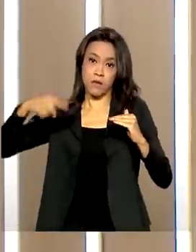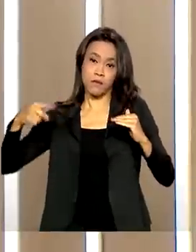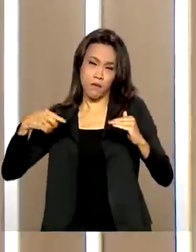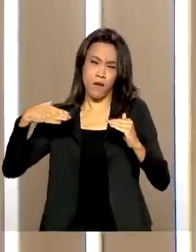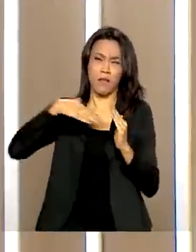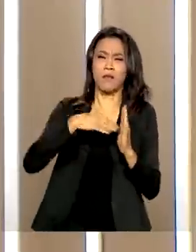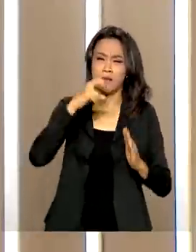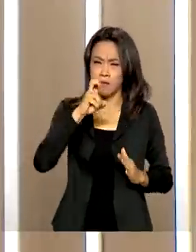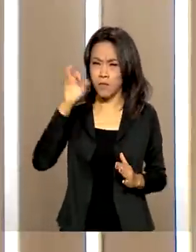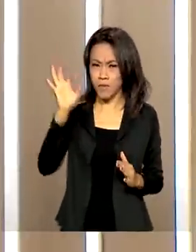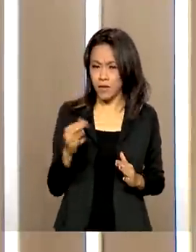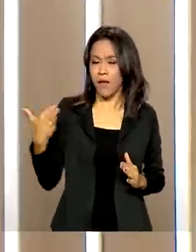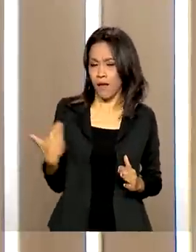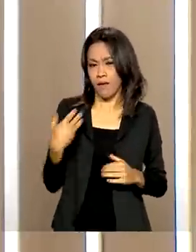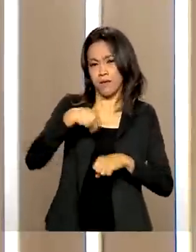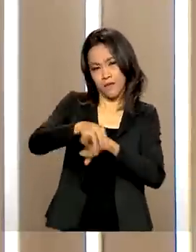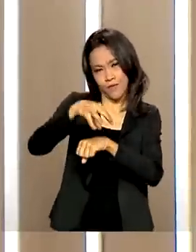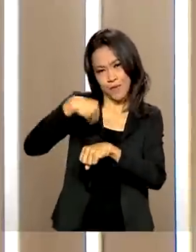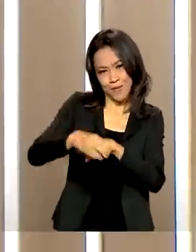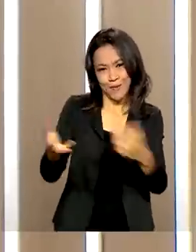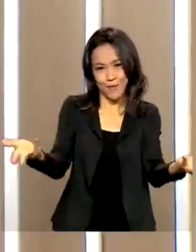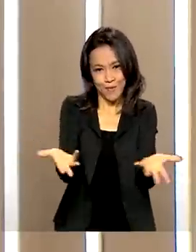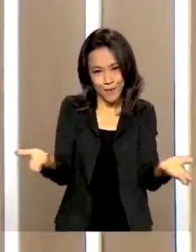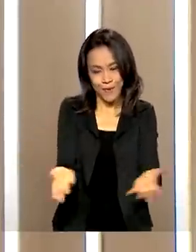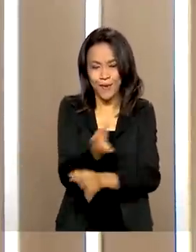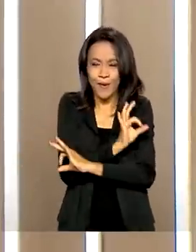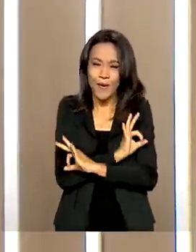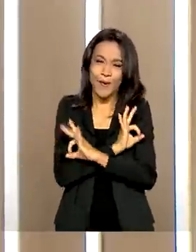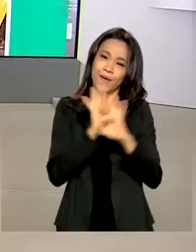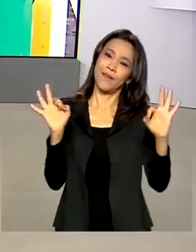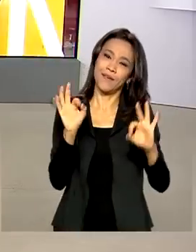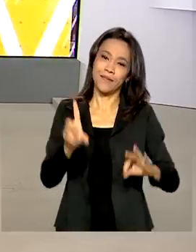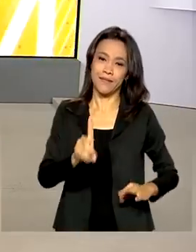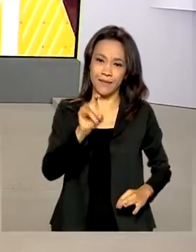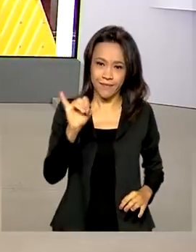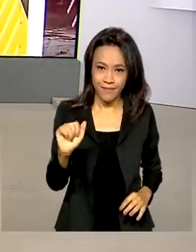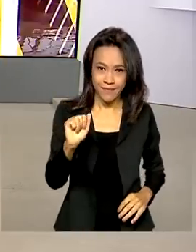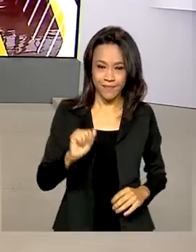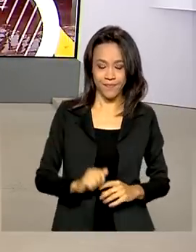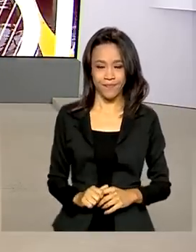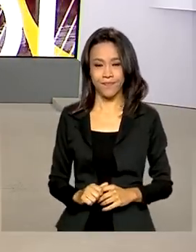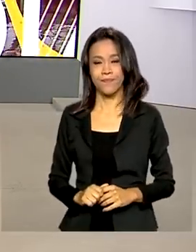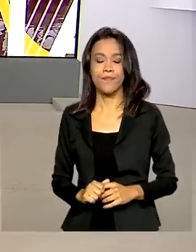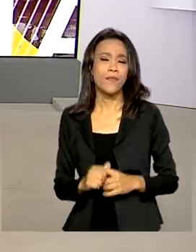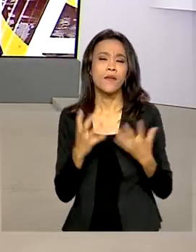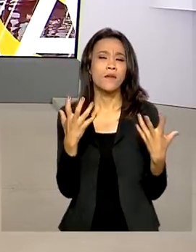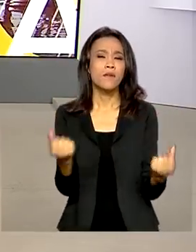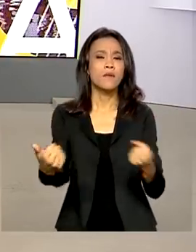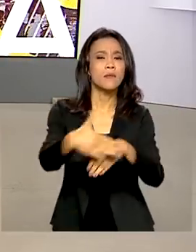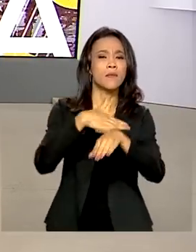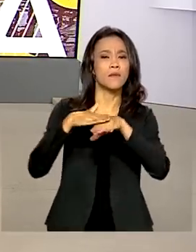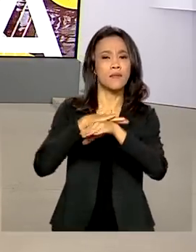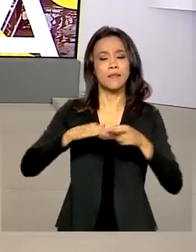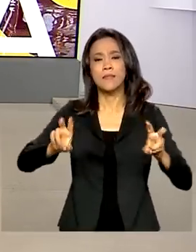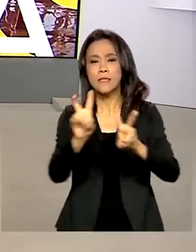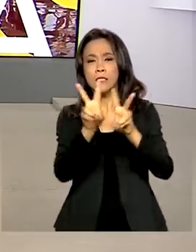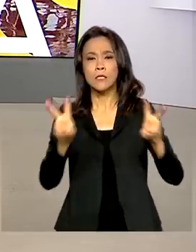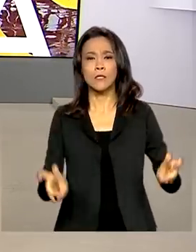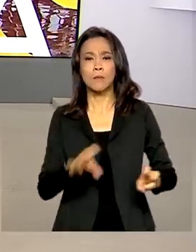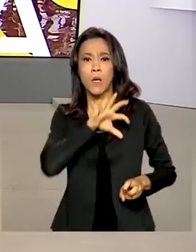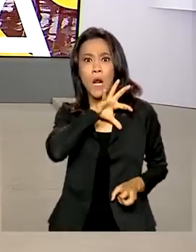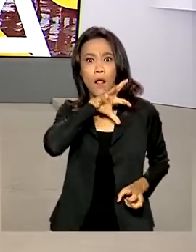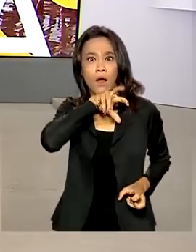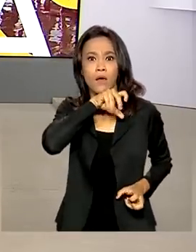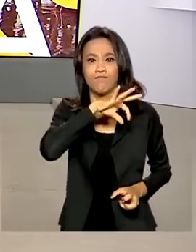5%. Essa é a informação que nós temos para você hoje e tenha um ótimo dia. Vamos falar agora sobre imposto de